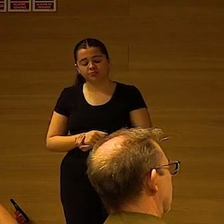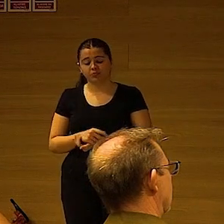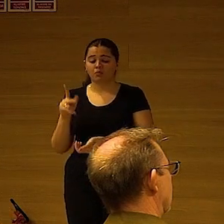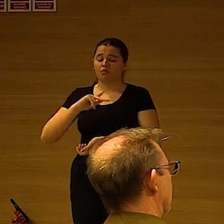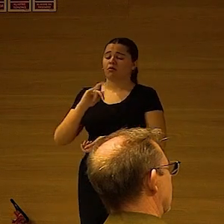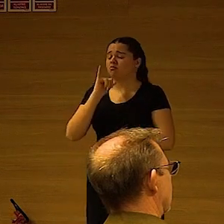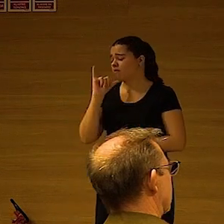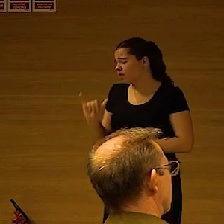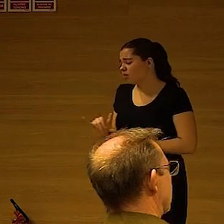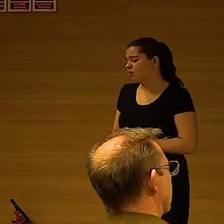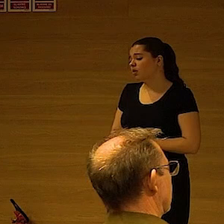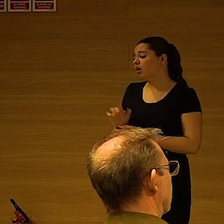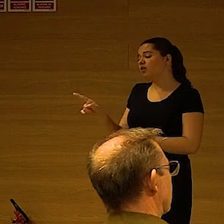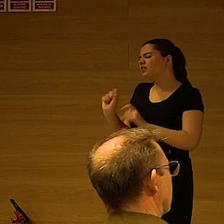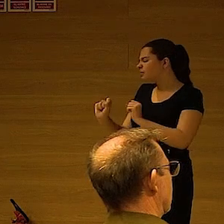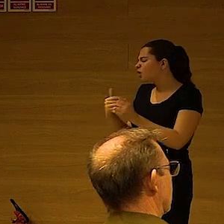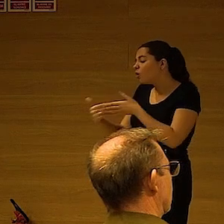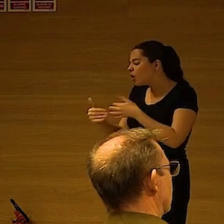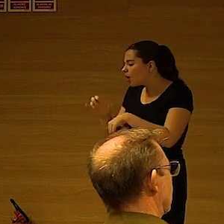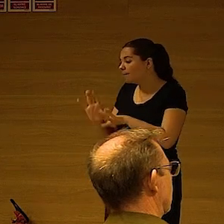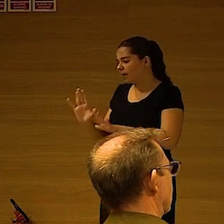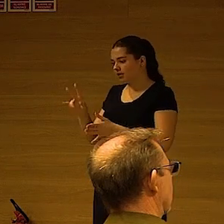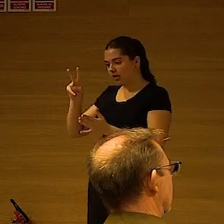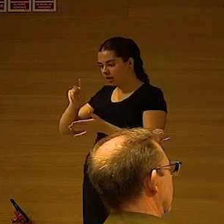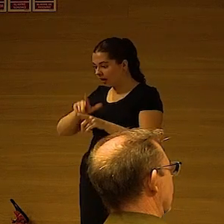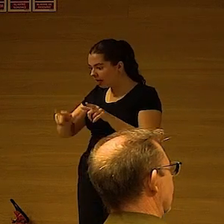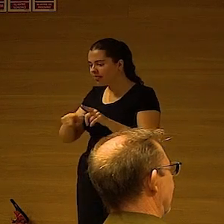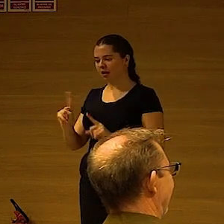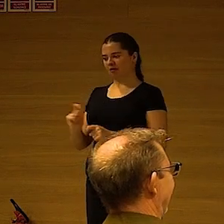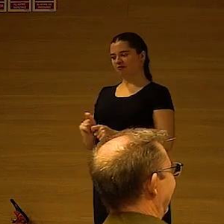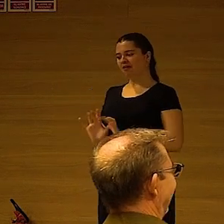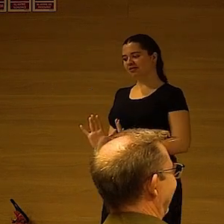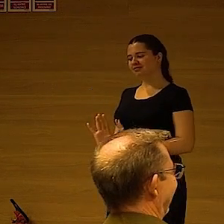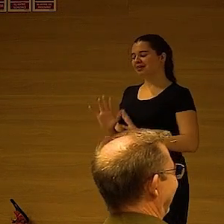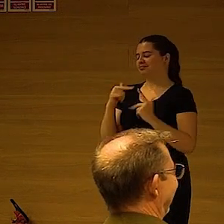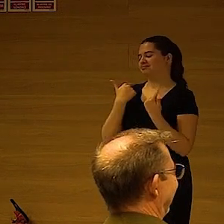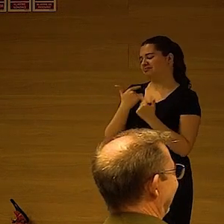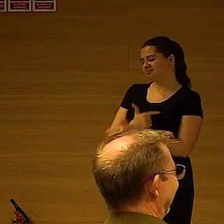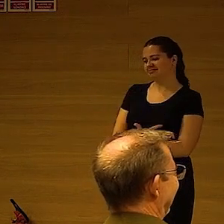dele disse, olha, faça qualquer curso menos letras.